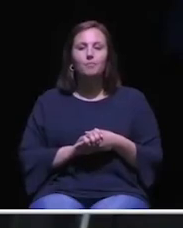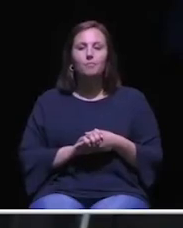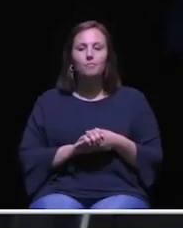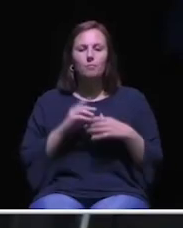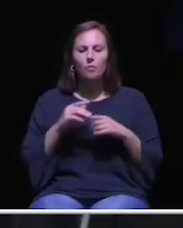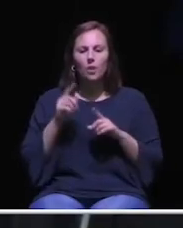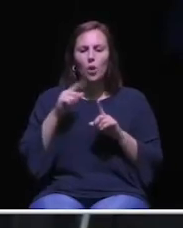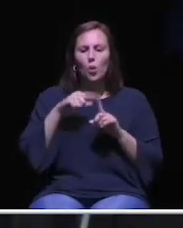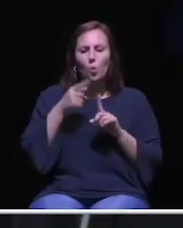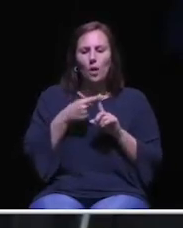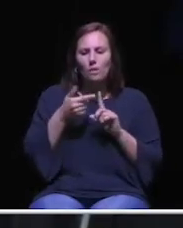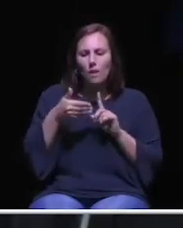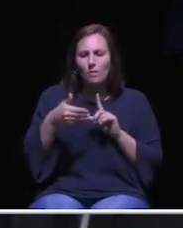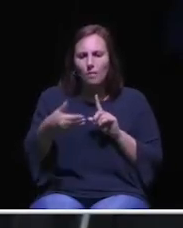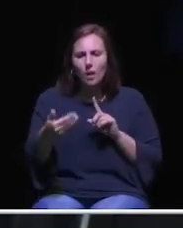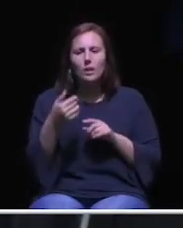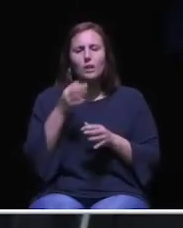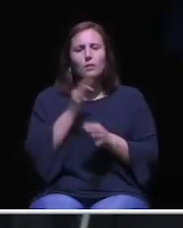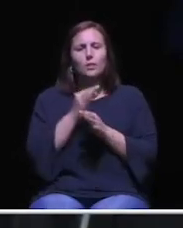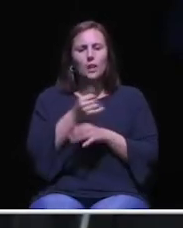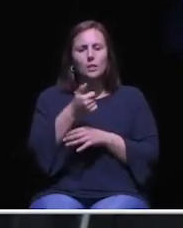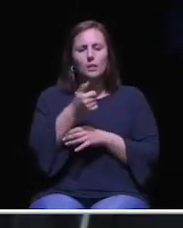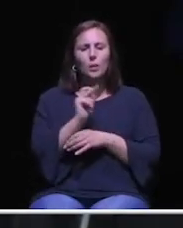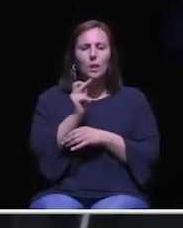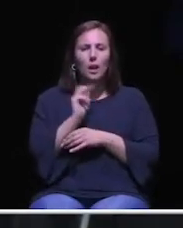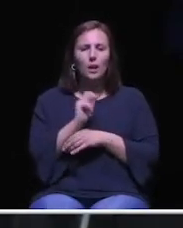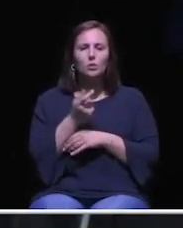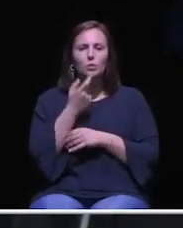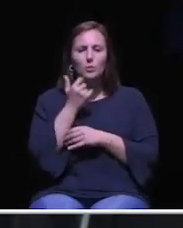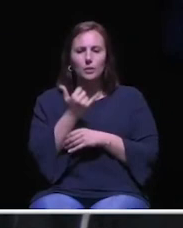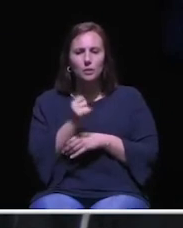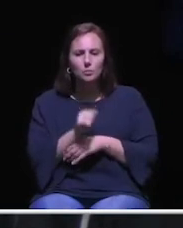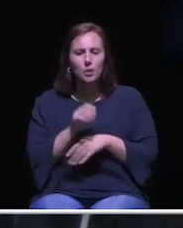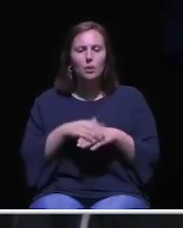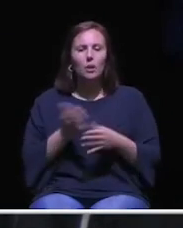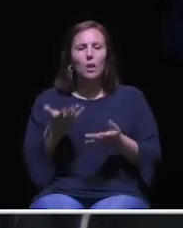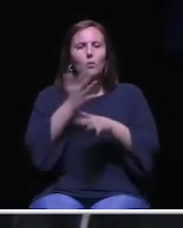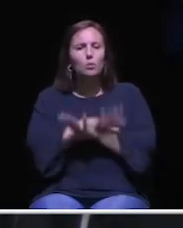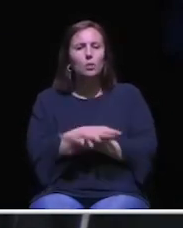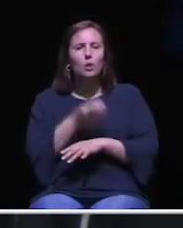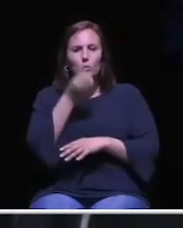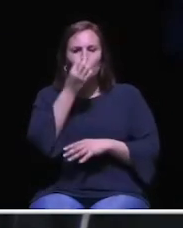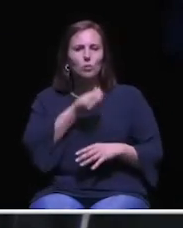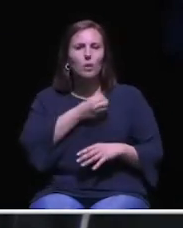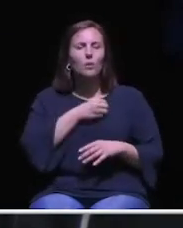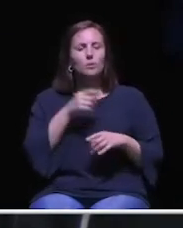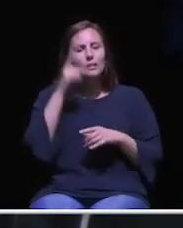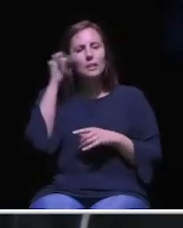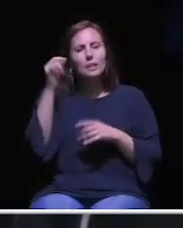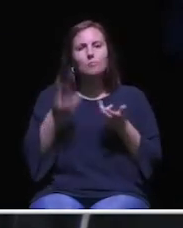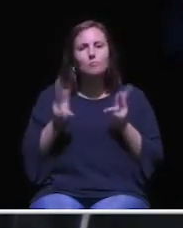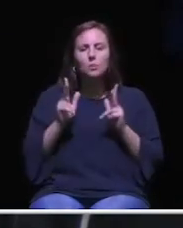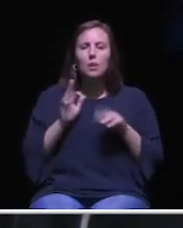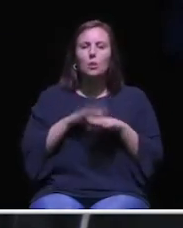Estamos a um ano de comemorar os 50 anos do 25 de Abril, a Revolução dos Cravos fundada na ideia de liberdade. A melhor forma de